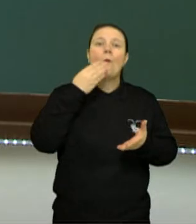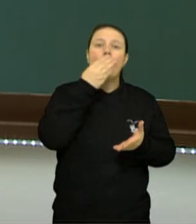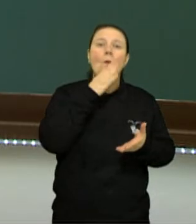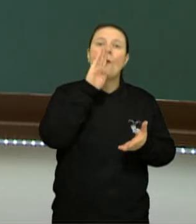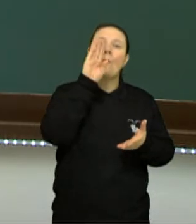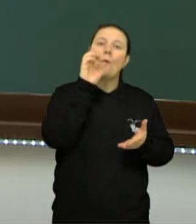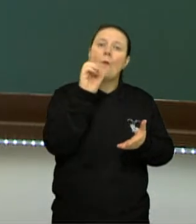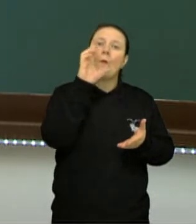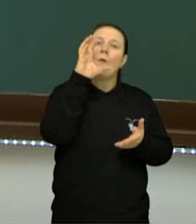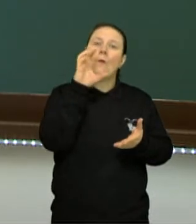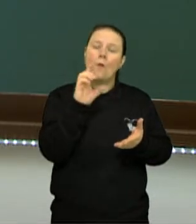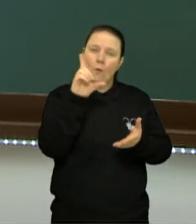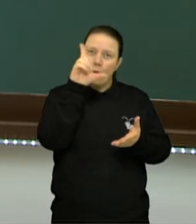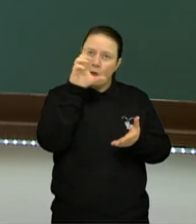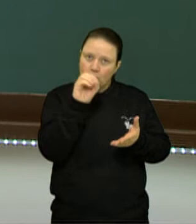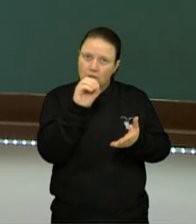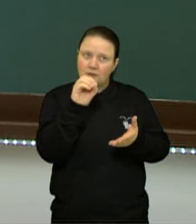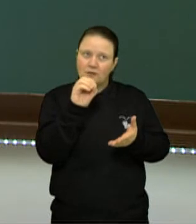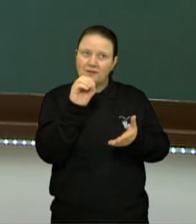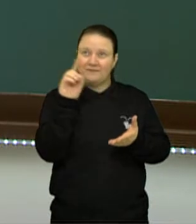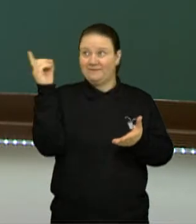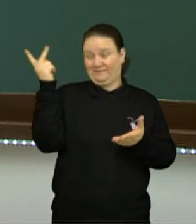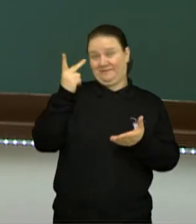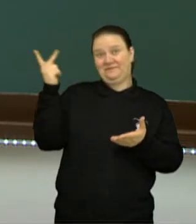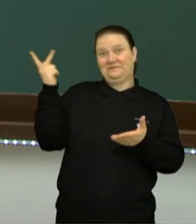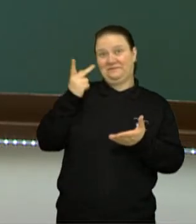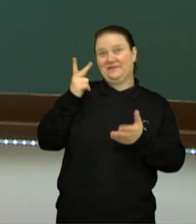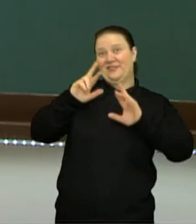o pastel, não tão parecido, mas